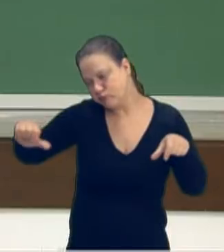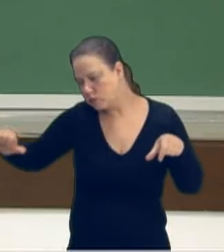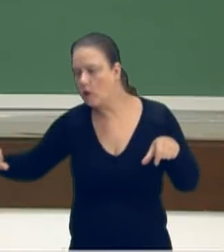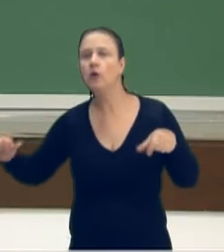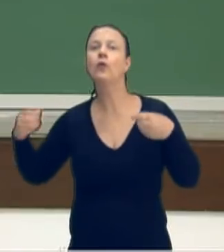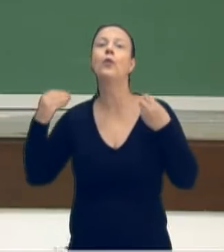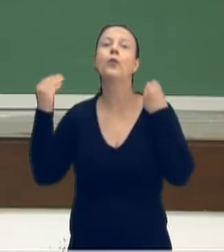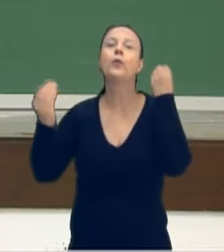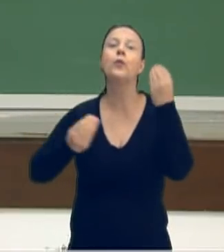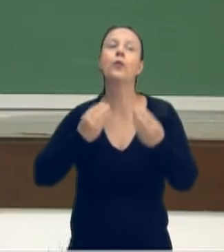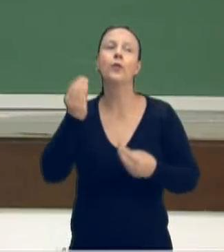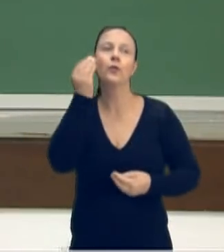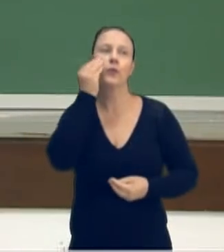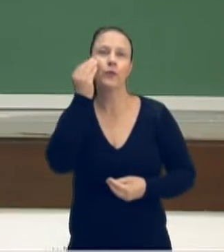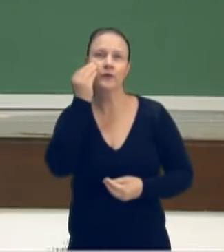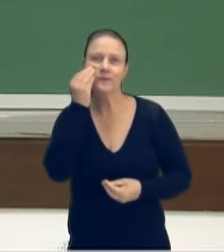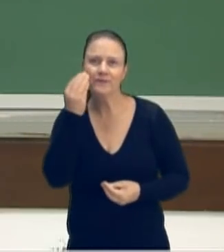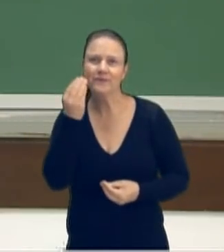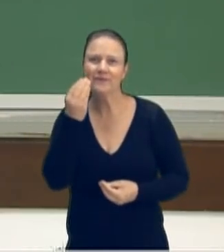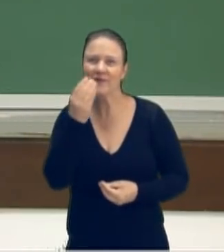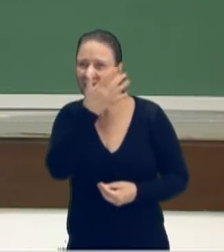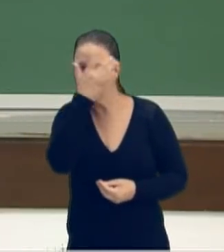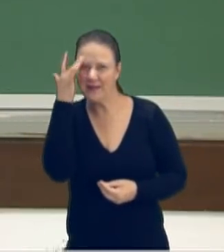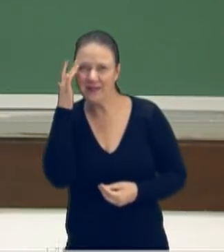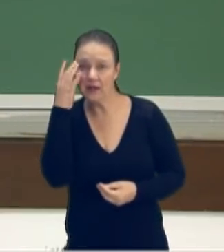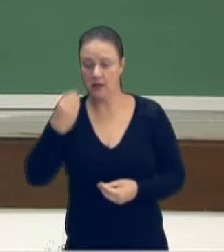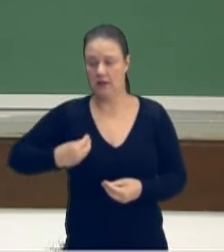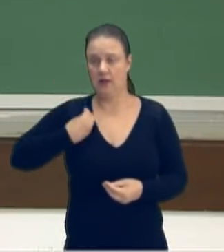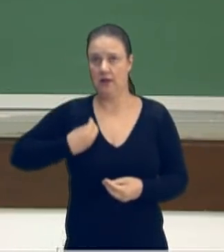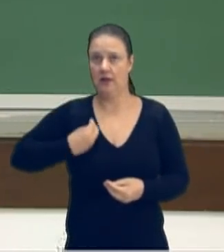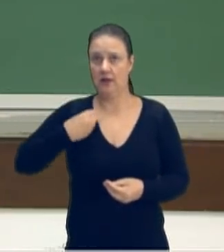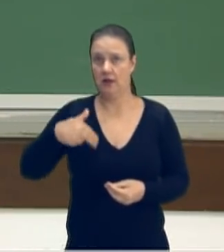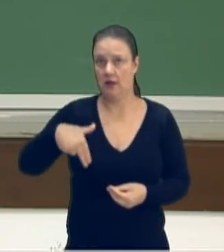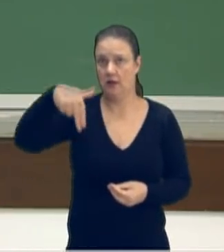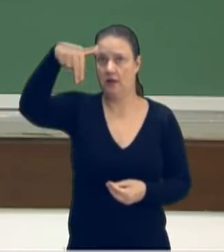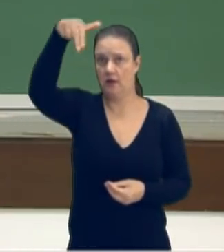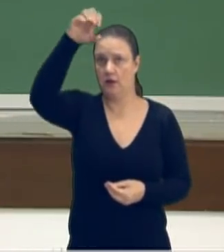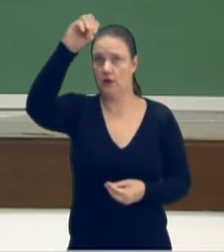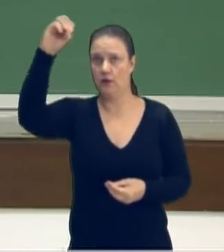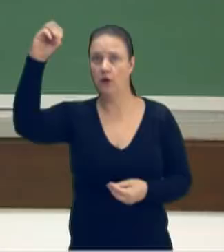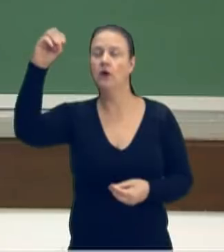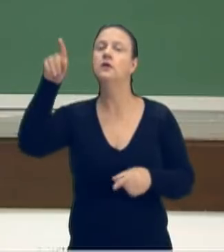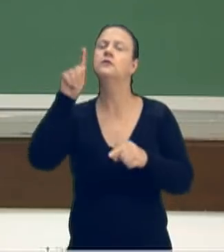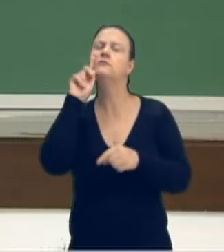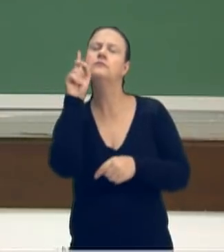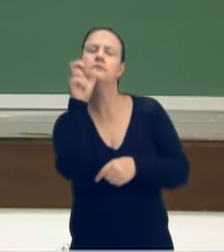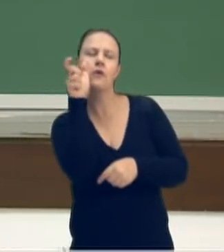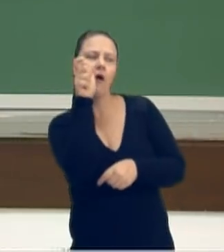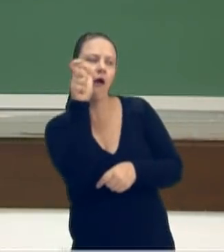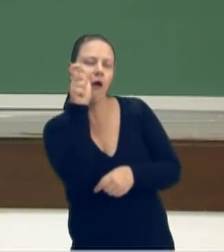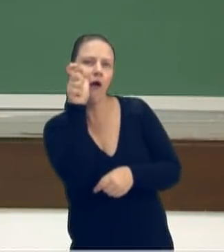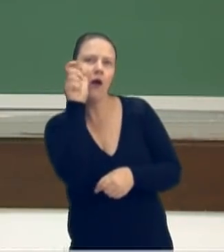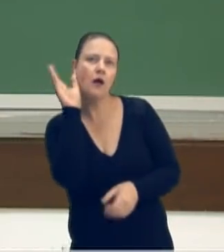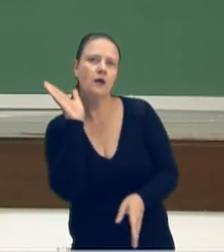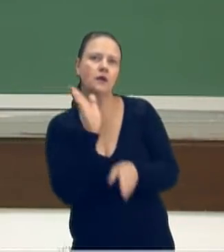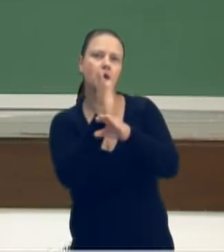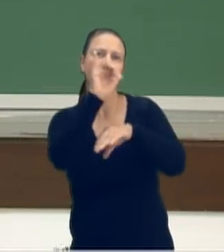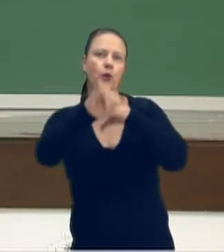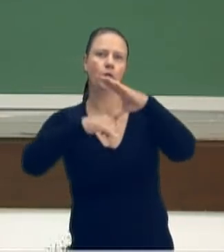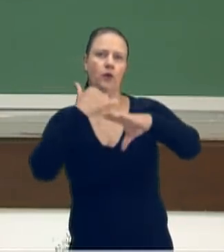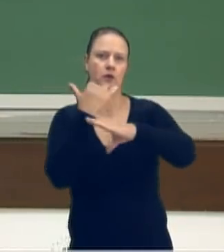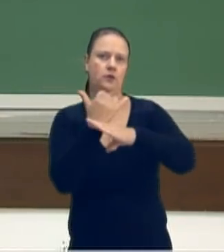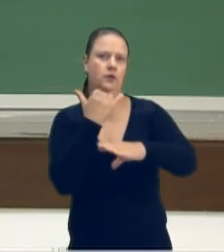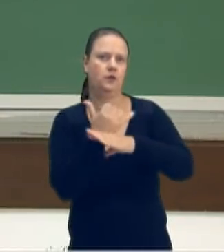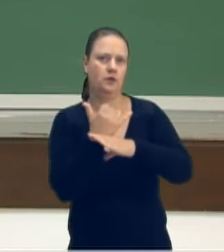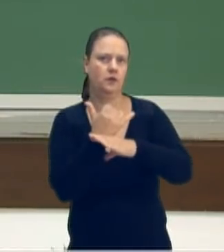tiver uma oportunidade, pessoal do Nordeste, inclusive, que estiver nos assistindo através do YouTube, né, porque afinal de contas